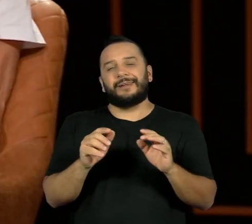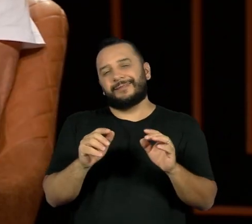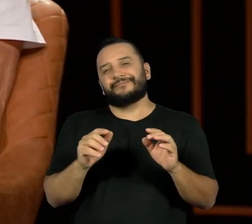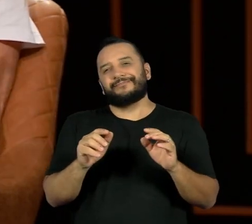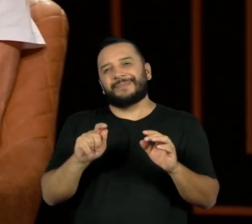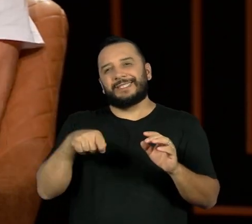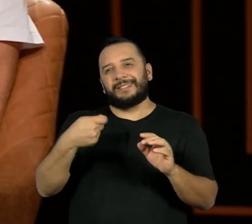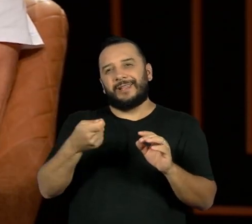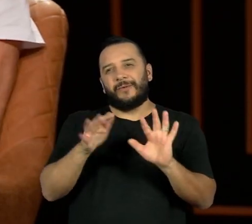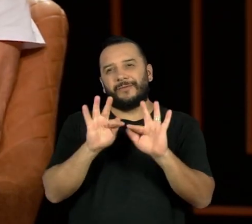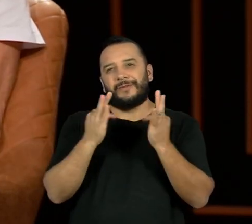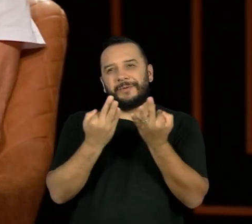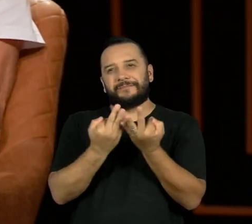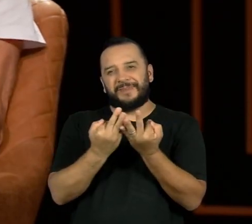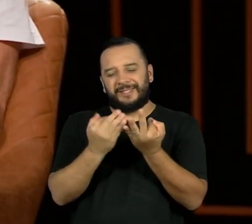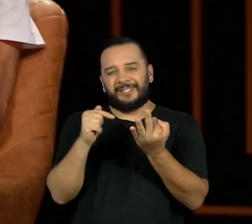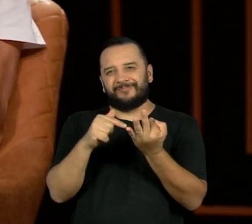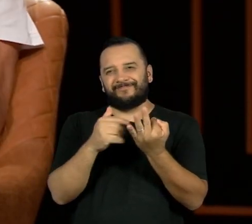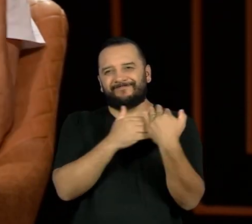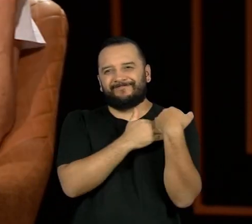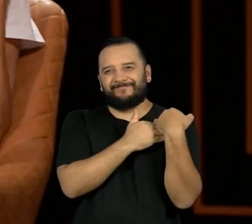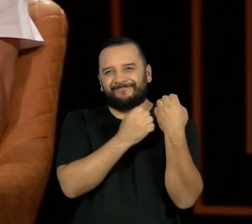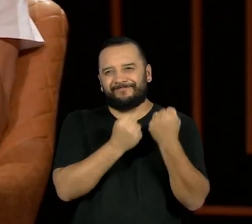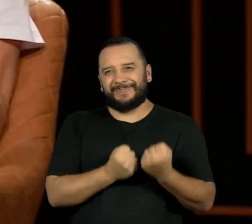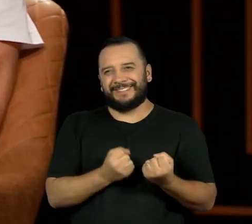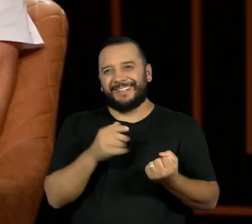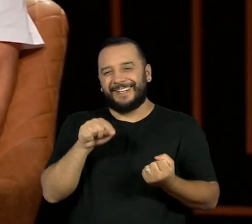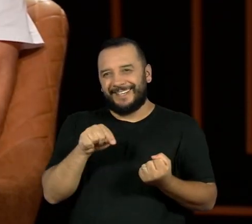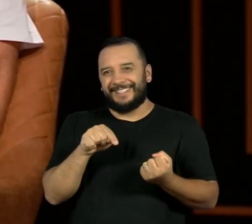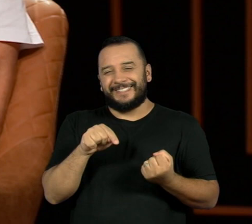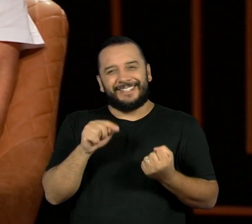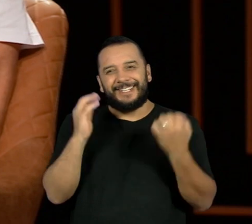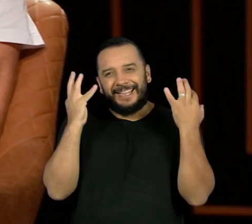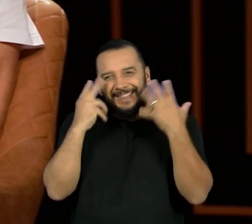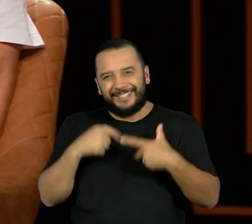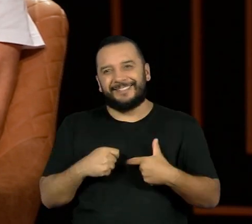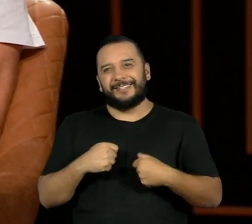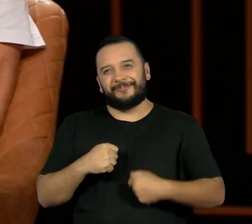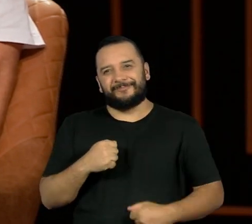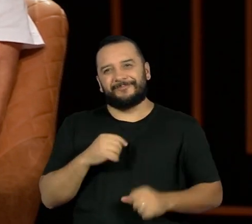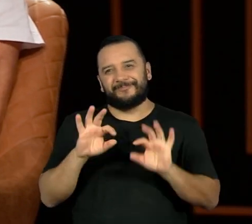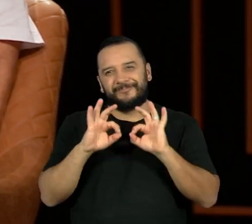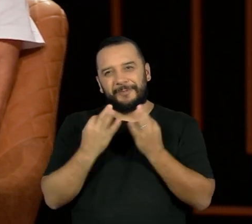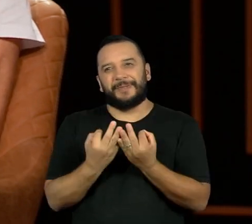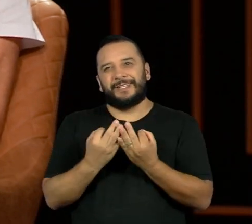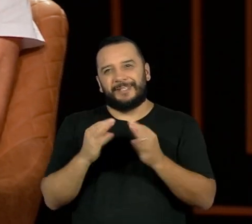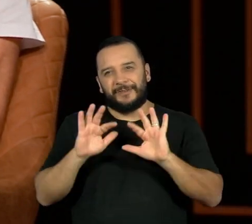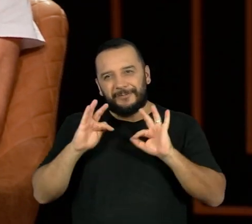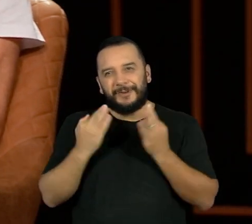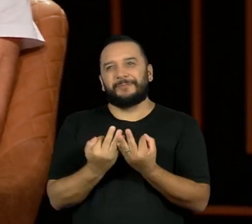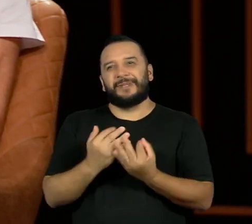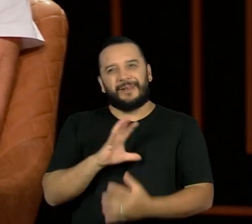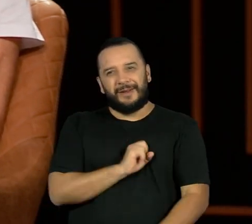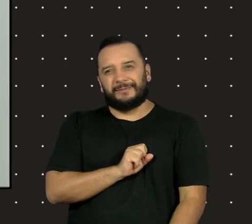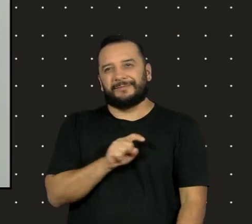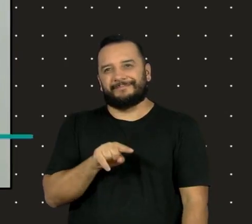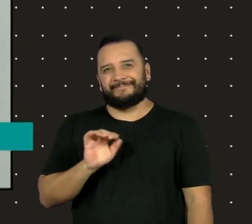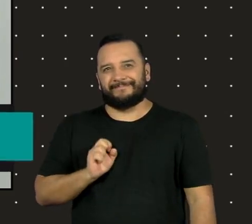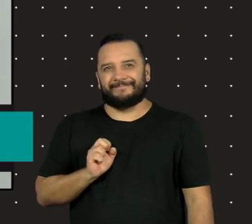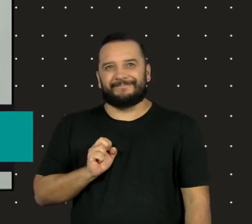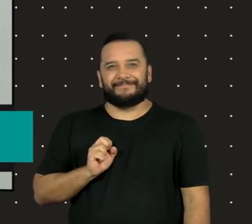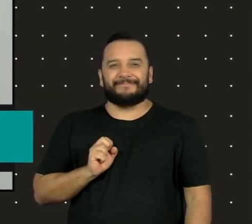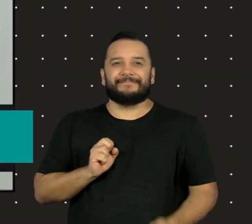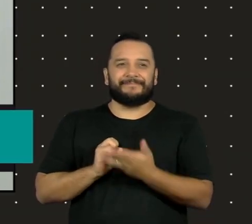família tinha um peso, né? Peso não, eu acho a coisa mais linda do mundo, família mesmo. Né? E